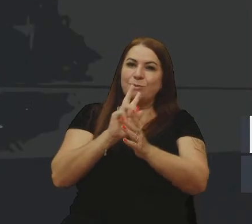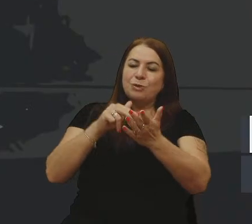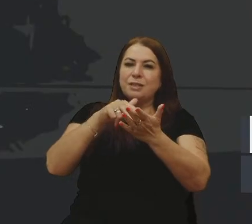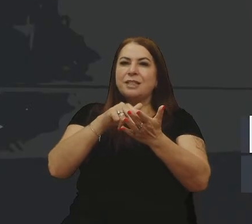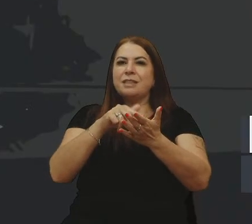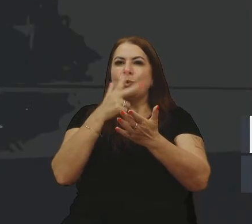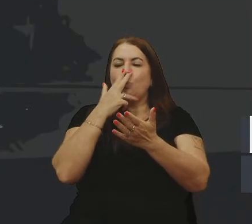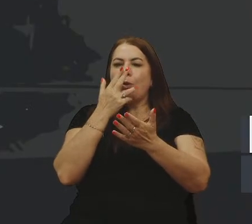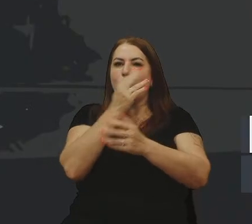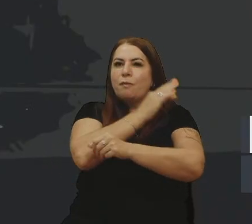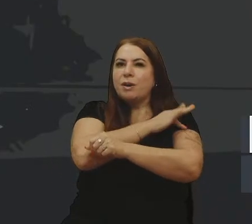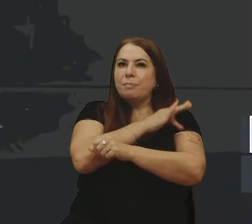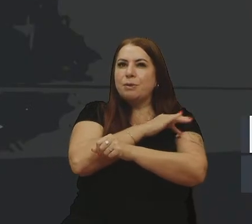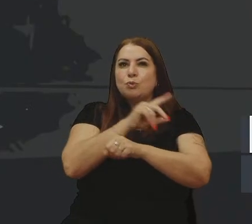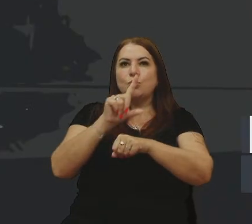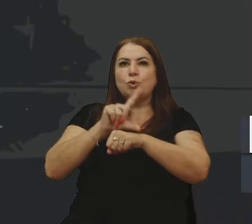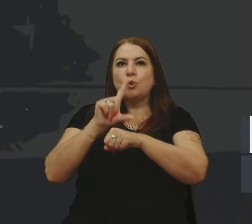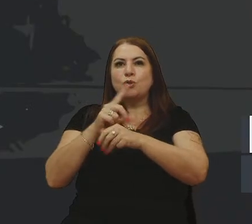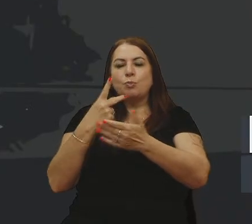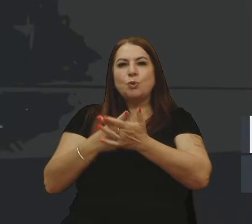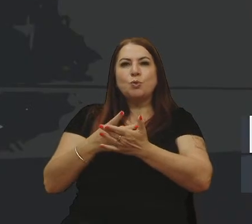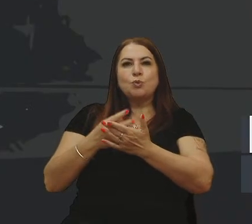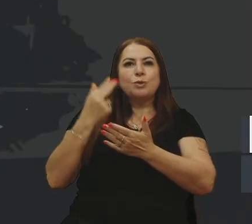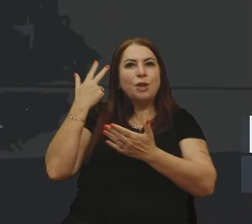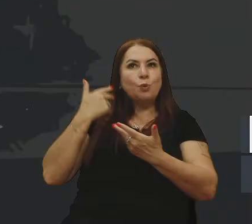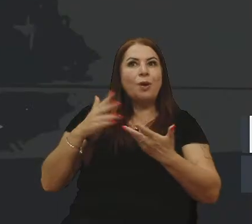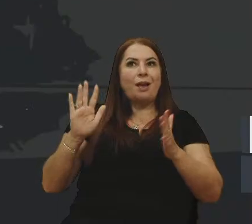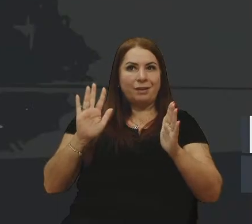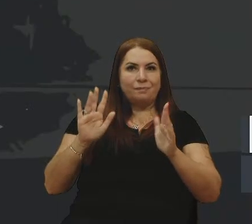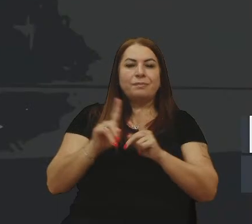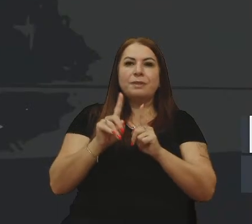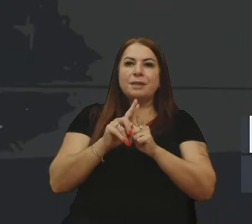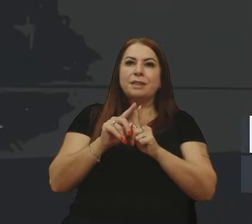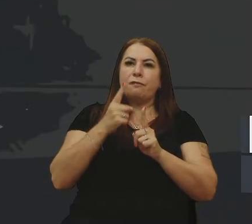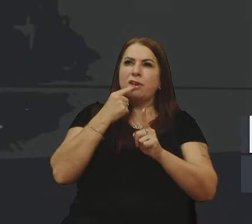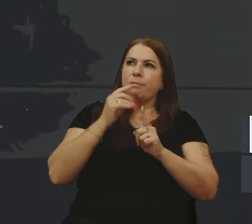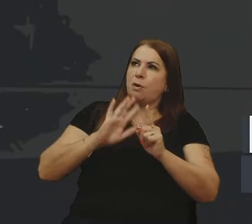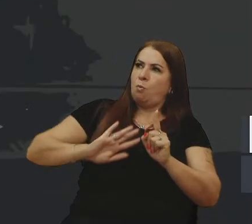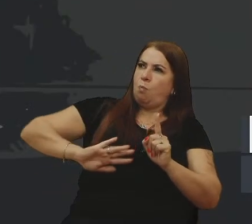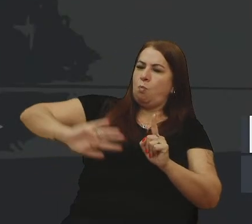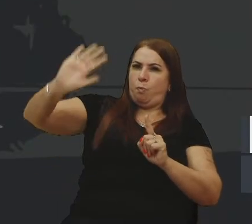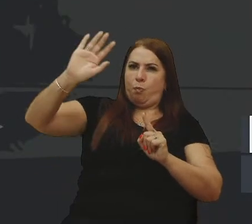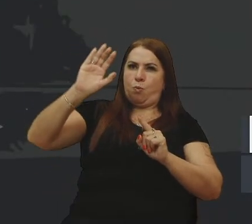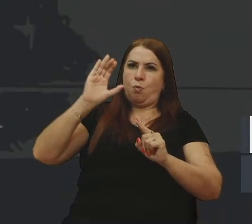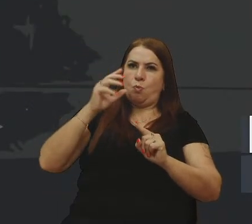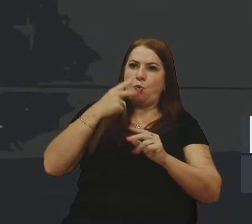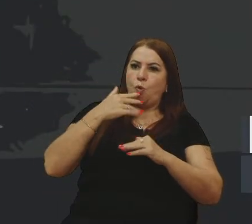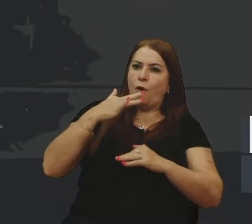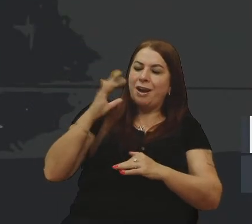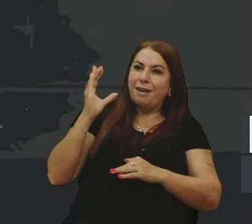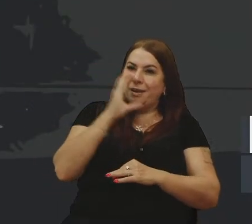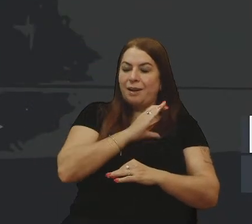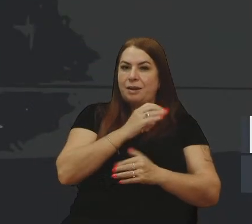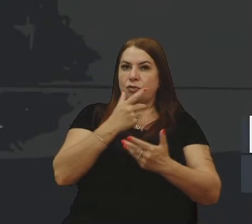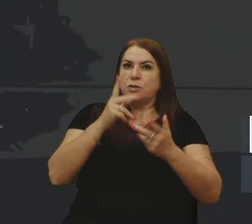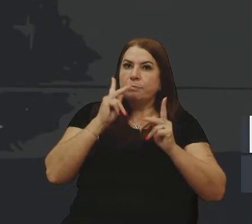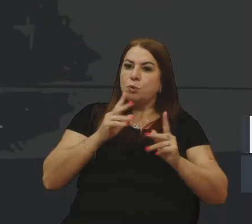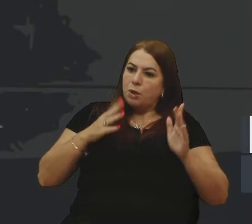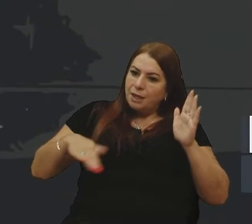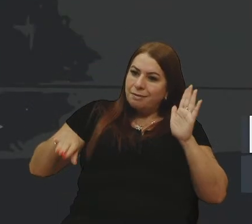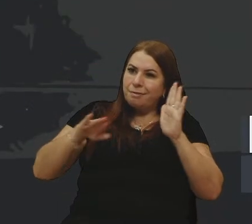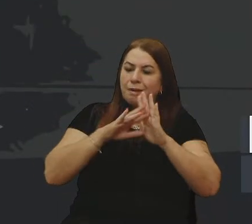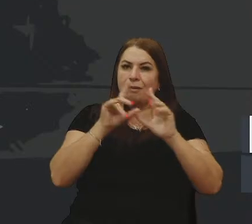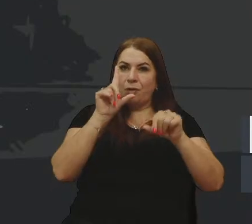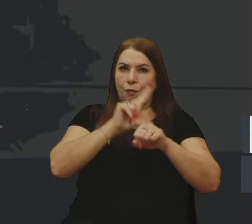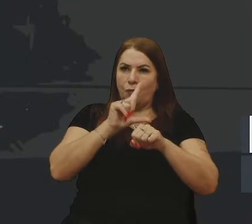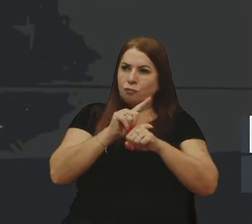como farmácia do que como loja de produtos naturais. E a gente chegou vermelhão na parede, cores quentes assim. Então, as pessoas entravam na loja